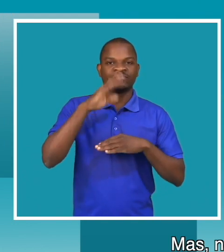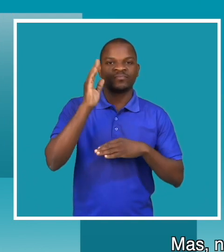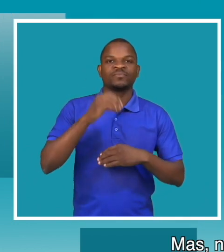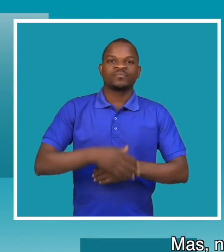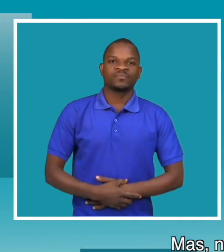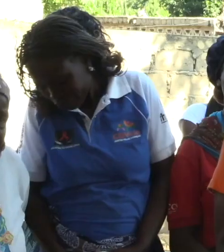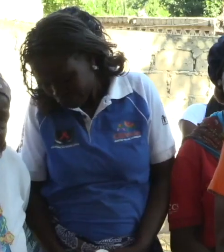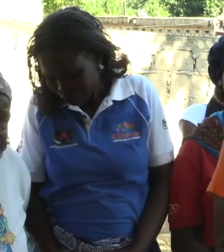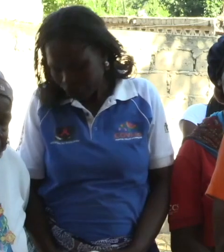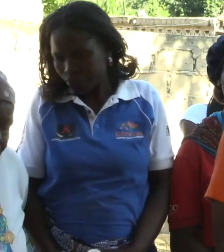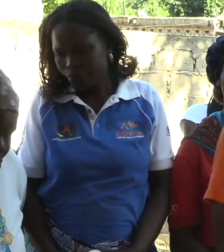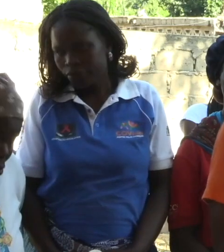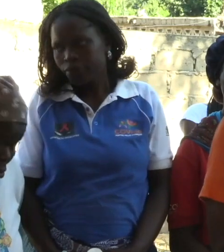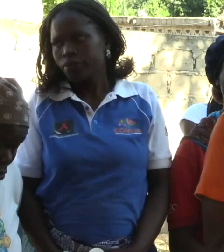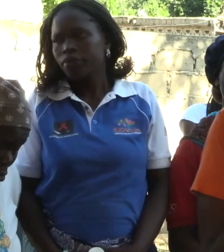preocupada.